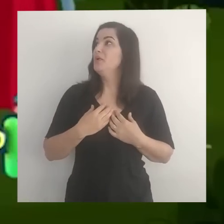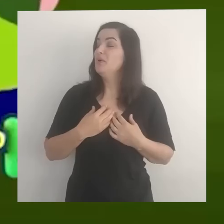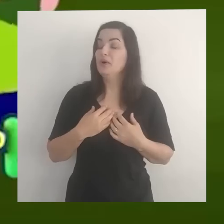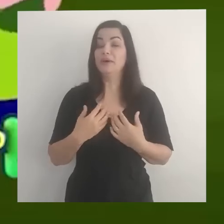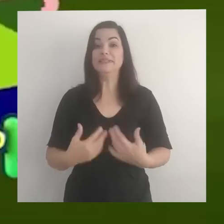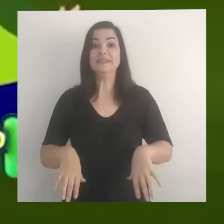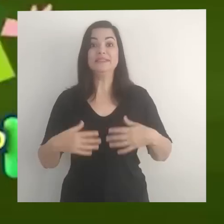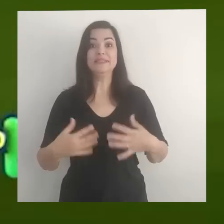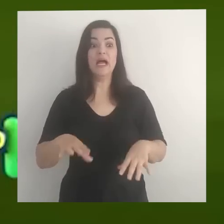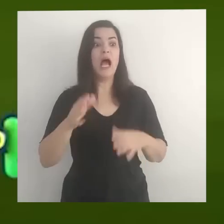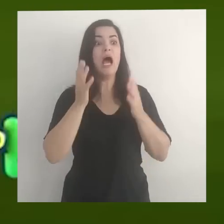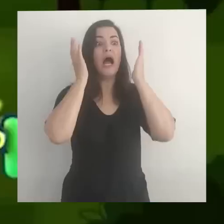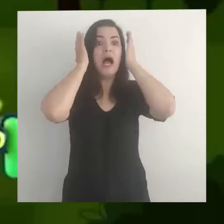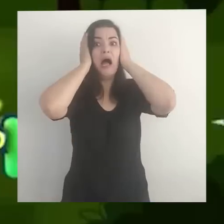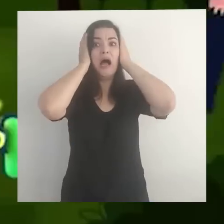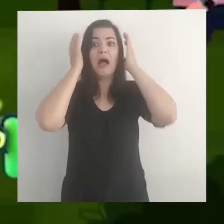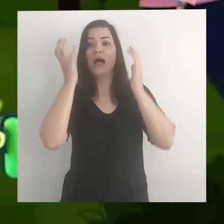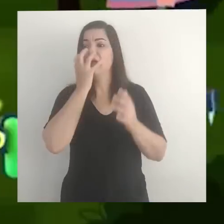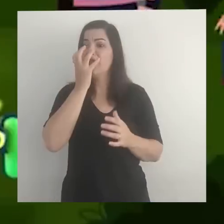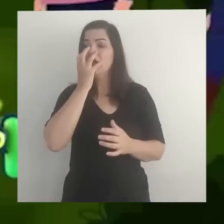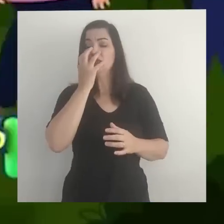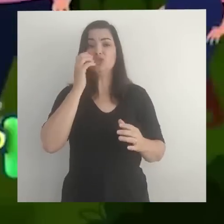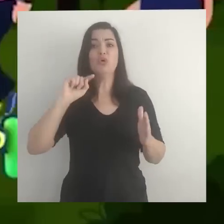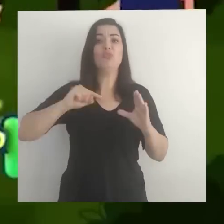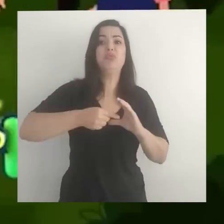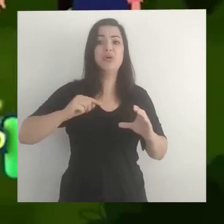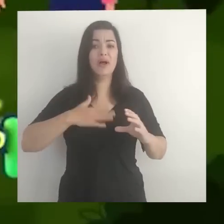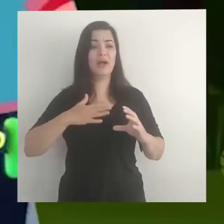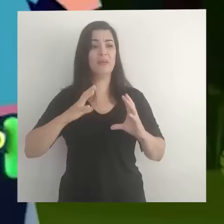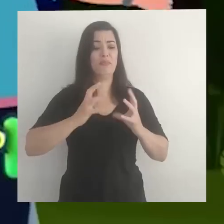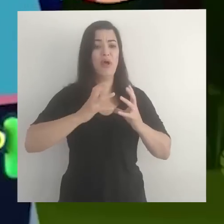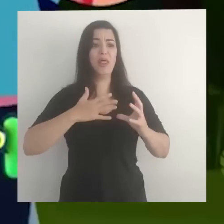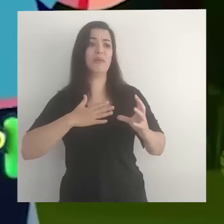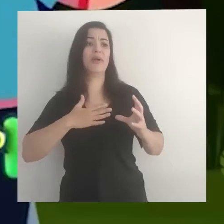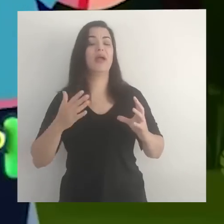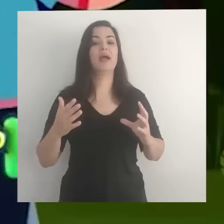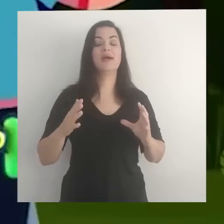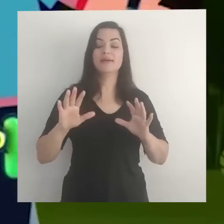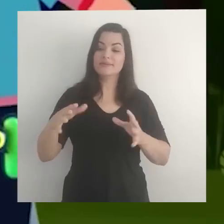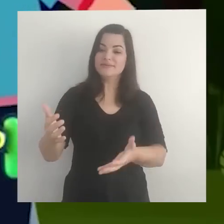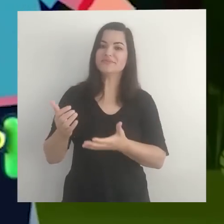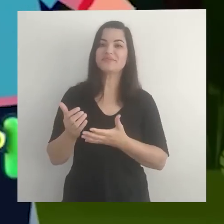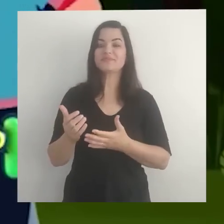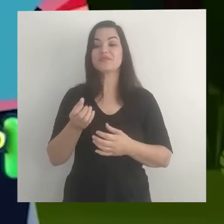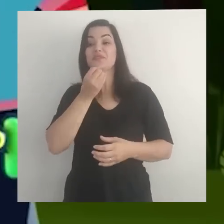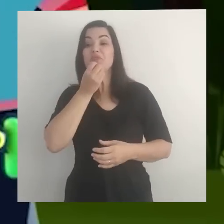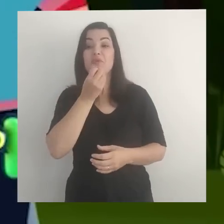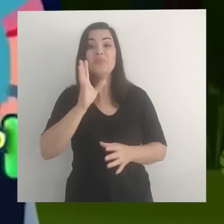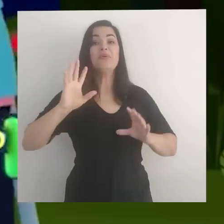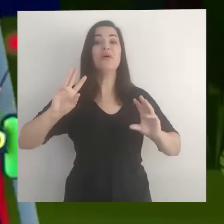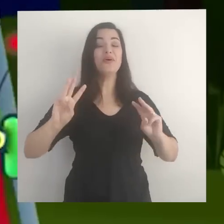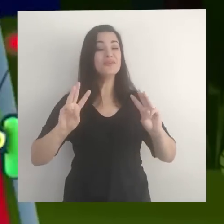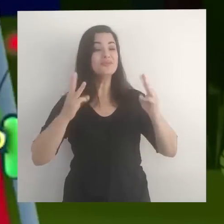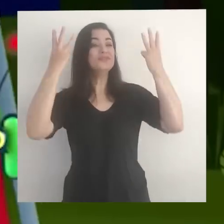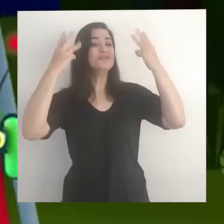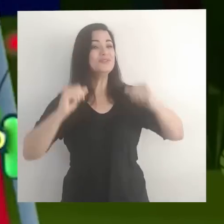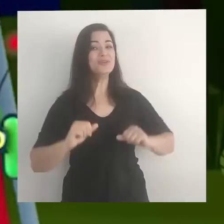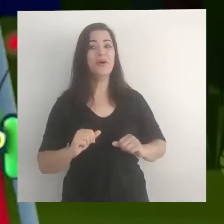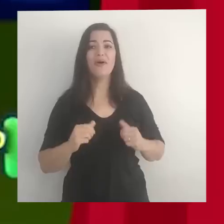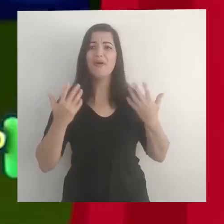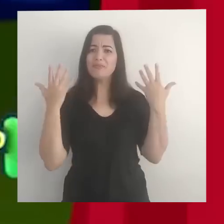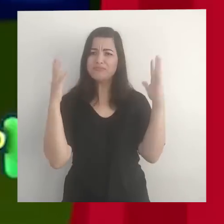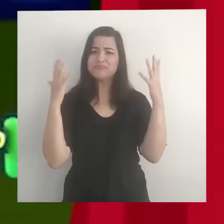O capitão vai furar minha bola. Capitão, já aqui com essa bola. Muito bom show sobre Marte, Luna.